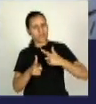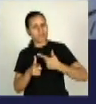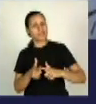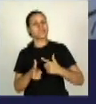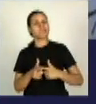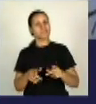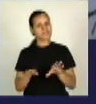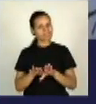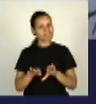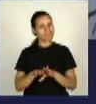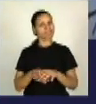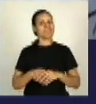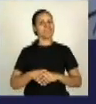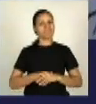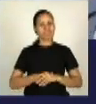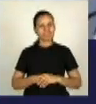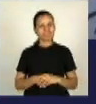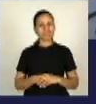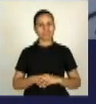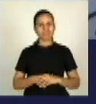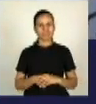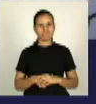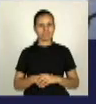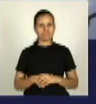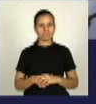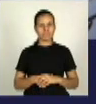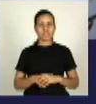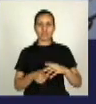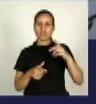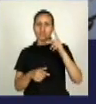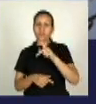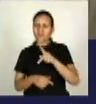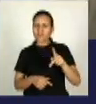acabou até falecendo por conta disso, principalmente o álcool.